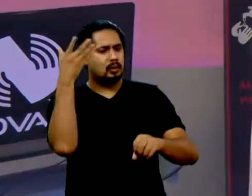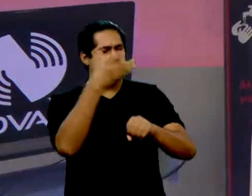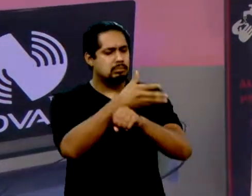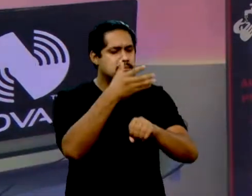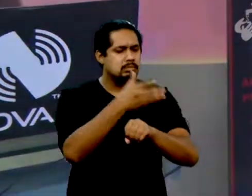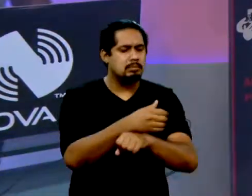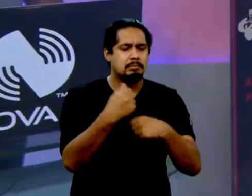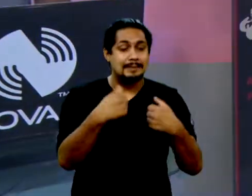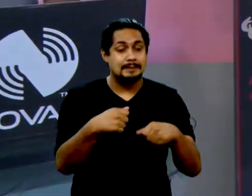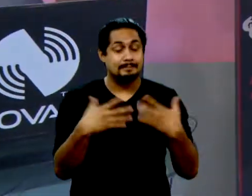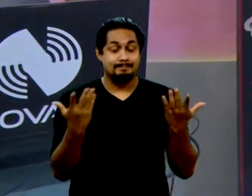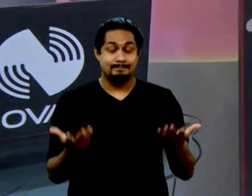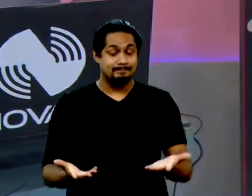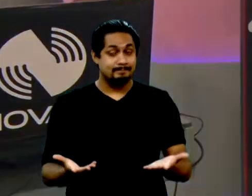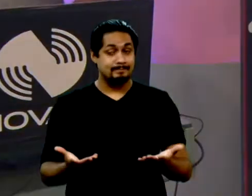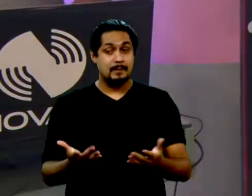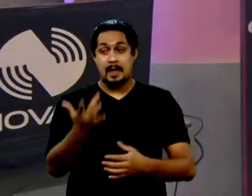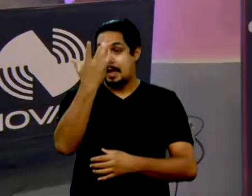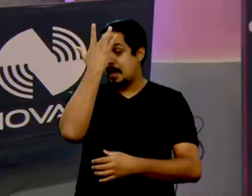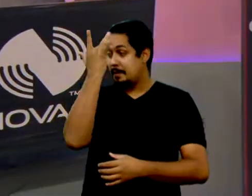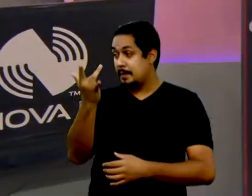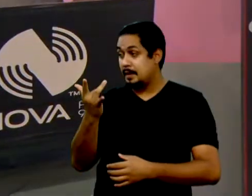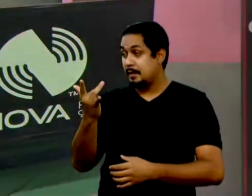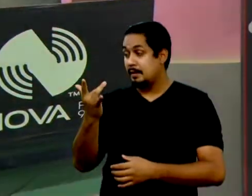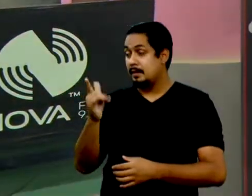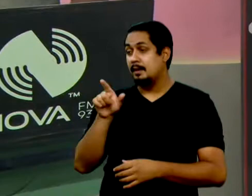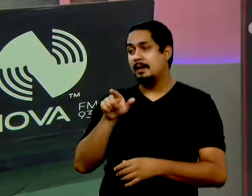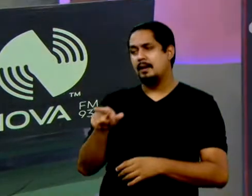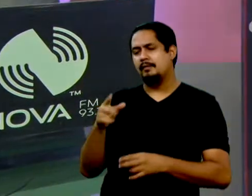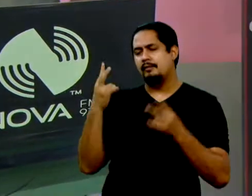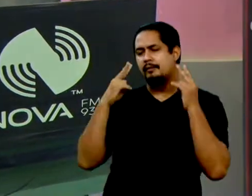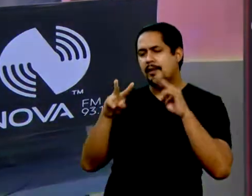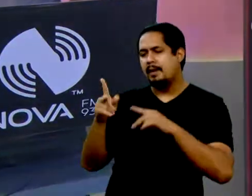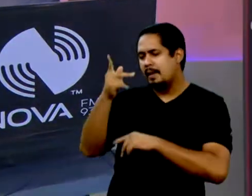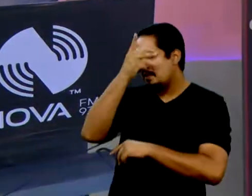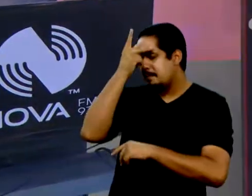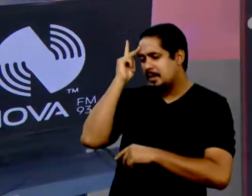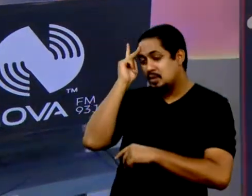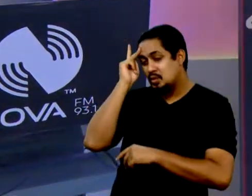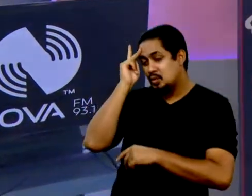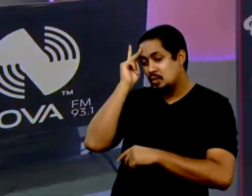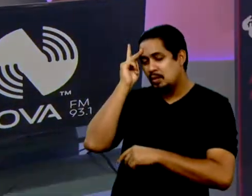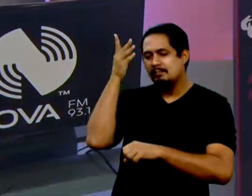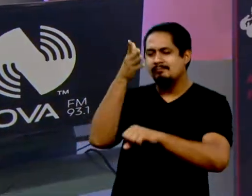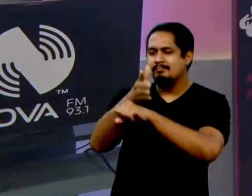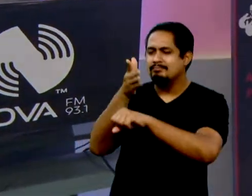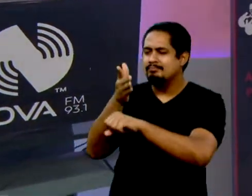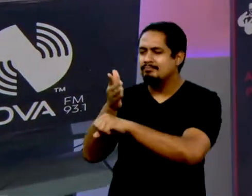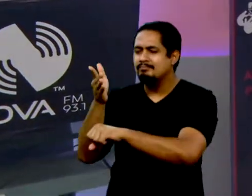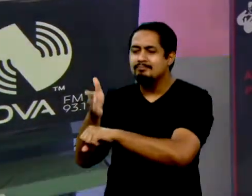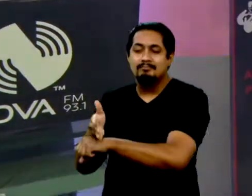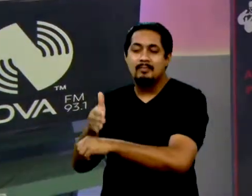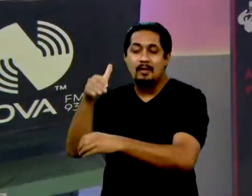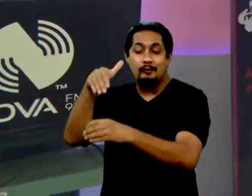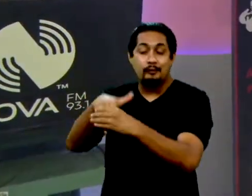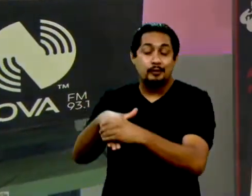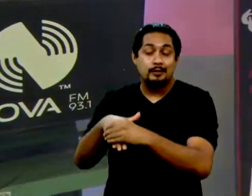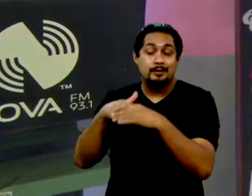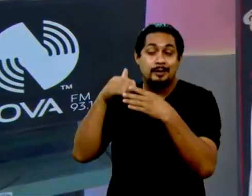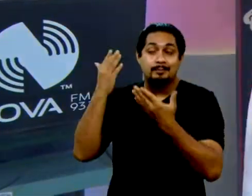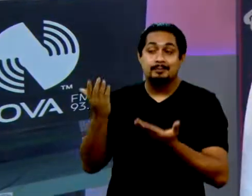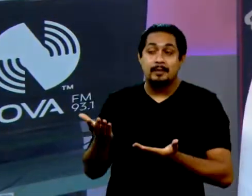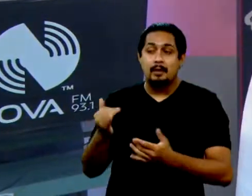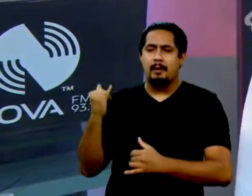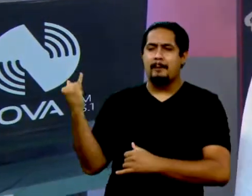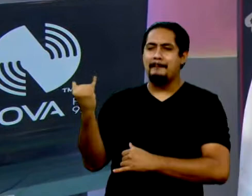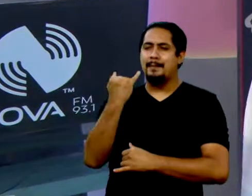séria. E daí amanhã a gente vê que de repente as pessoas, né, vão estar aí indo a votar. Então é